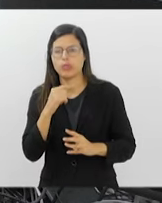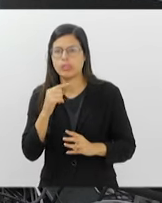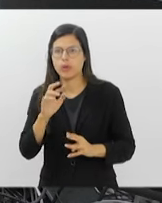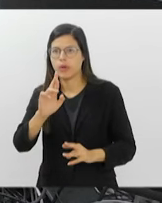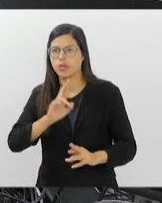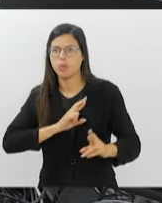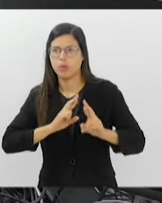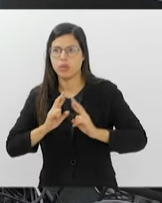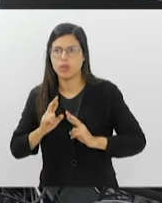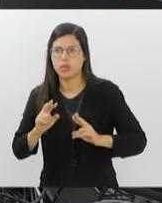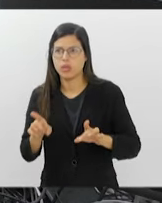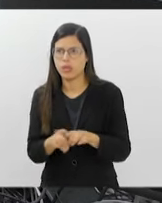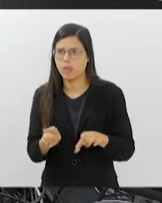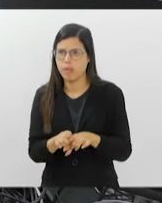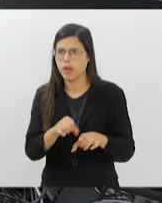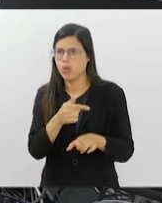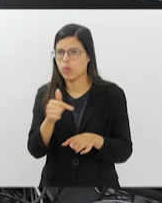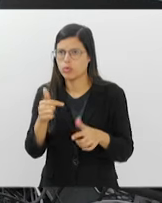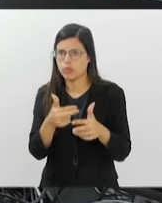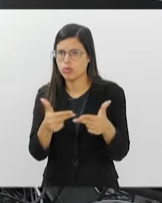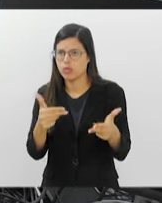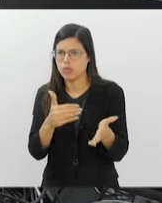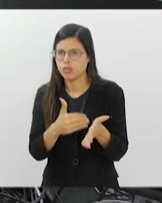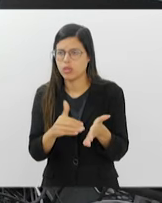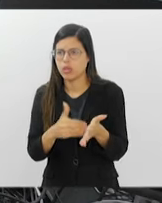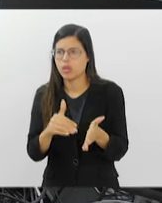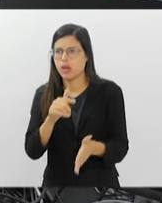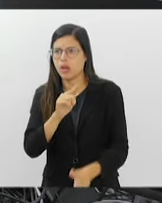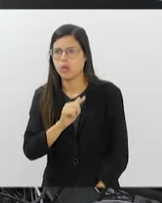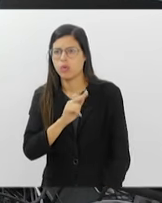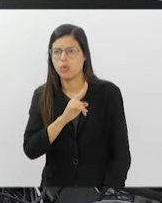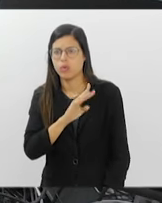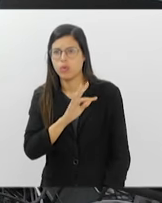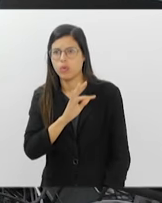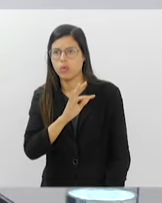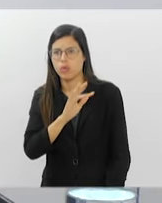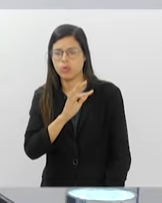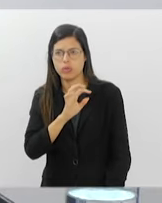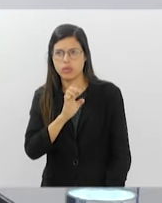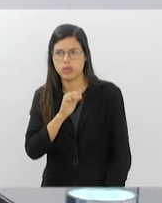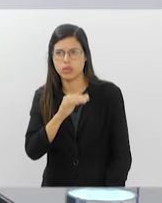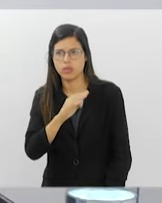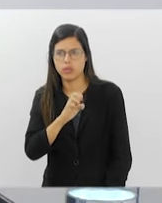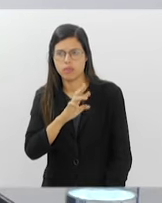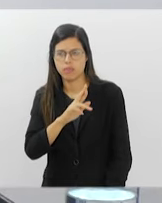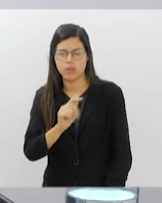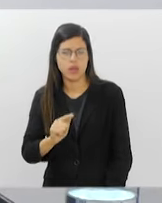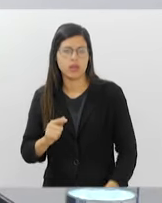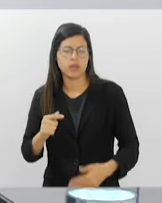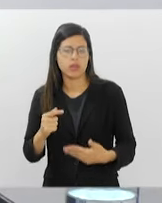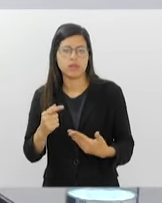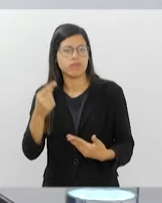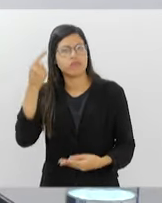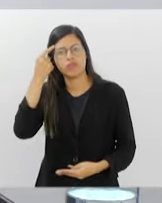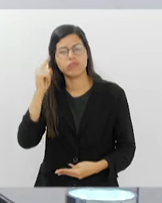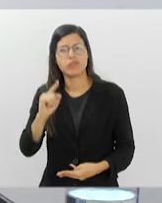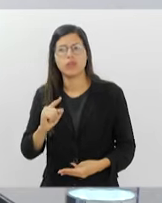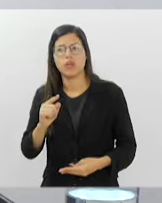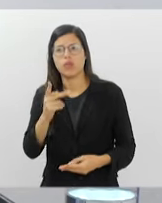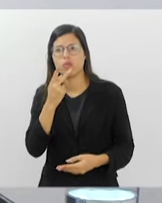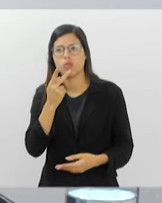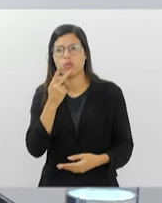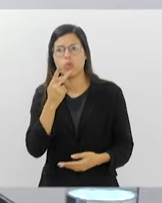colocadas pelo secretário Gutemberg e em relação ao consumidor a gente não sabe Voss excelência narrou aqui alguns Episódios com